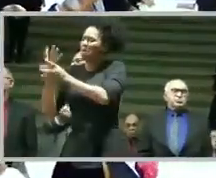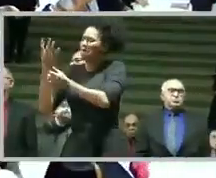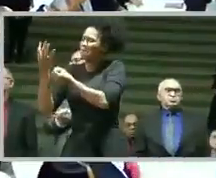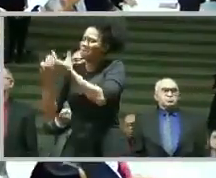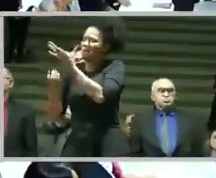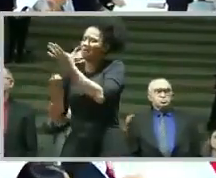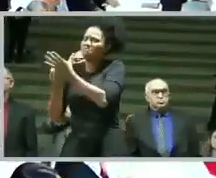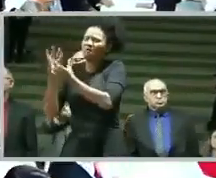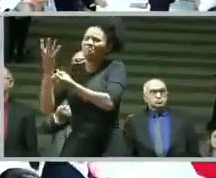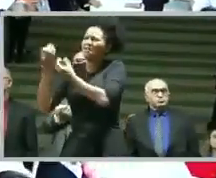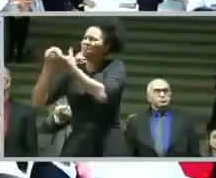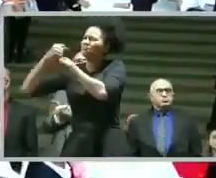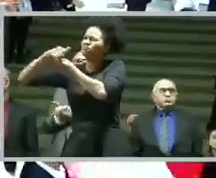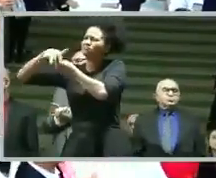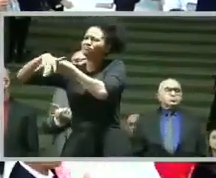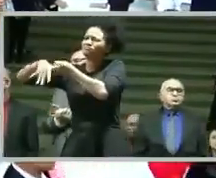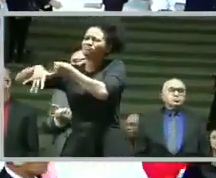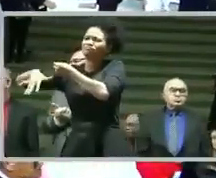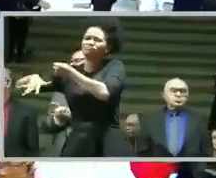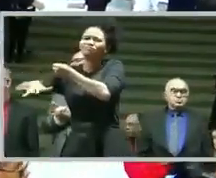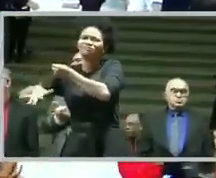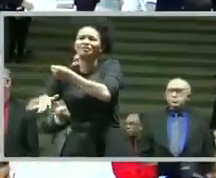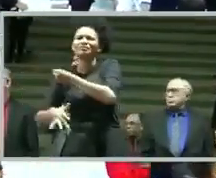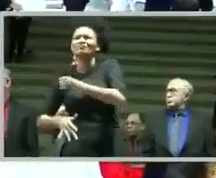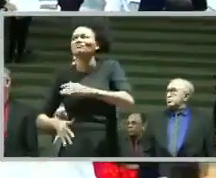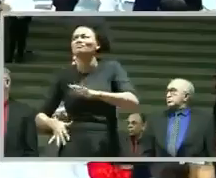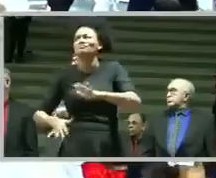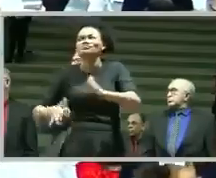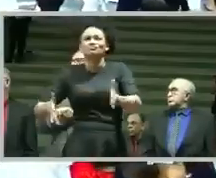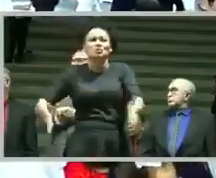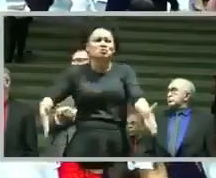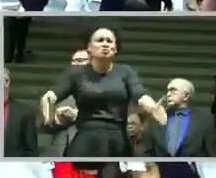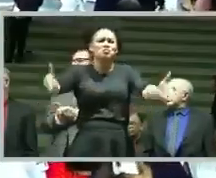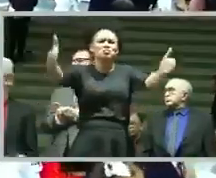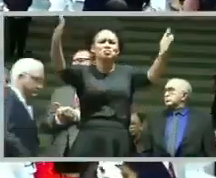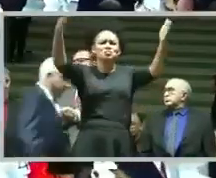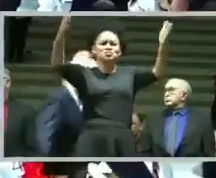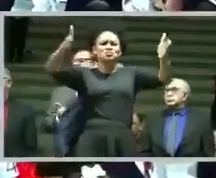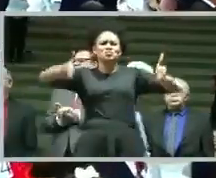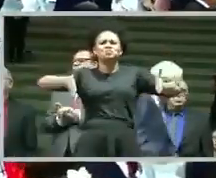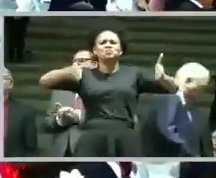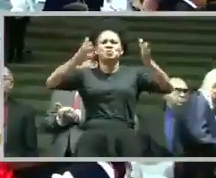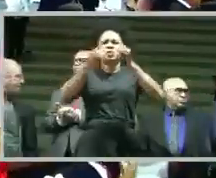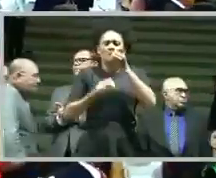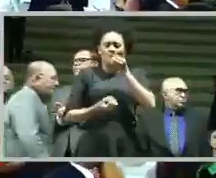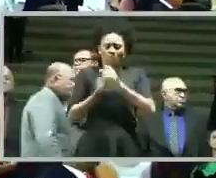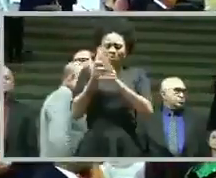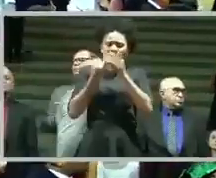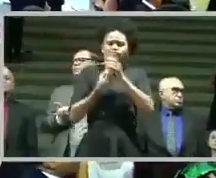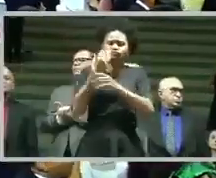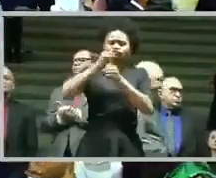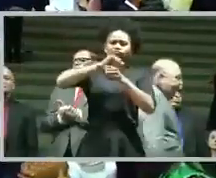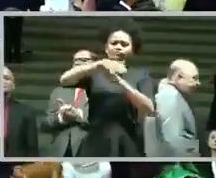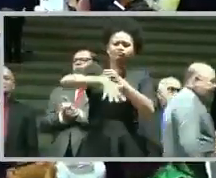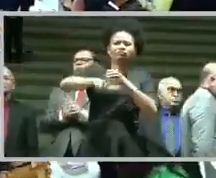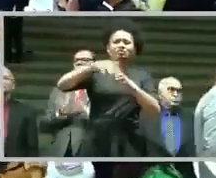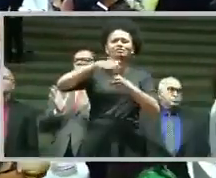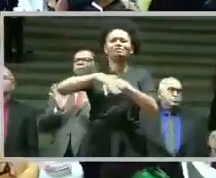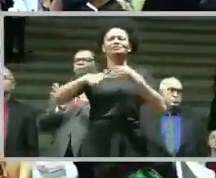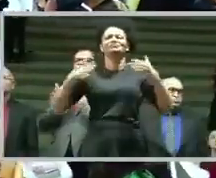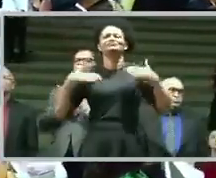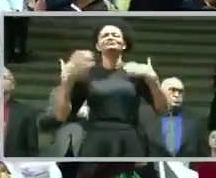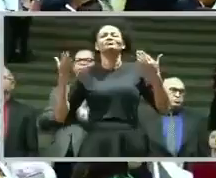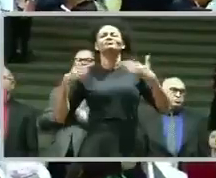jorrando aí. Aqui nessa parte central, a fonte de alegria está jorrando